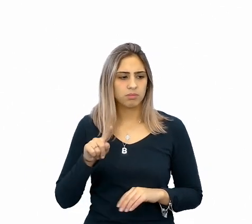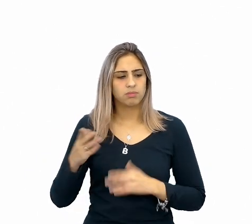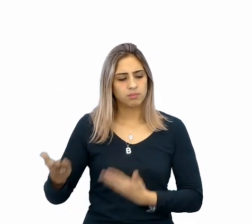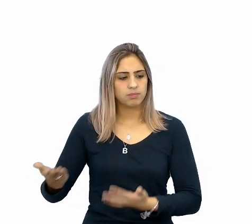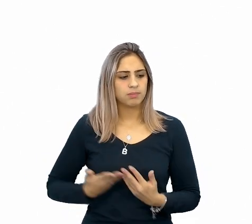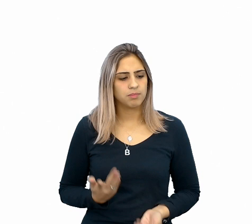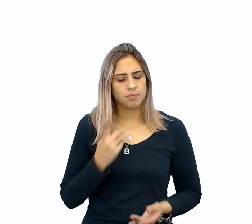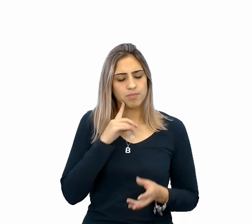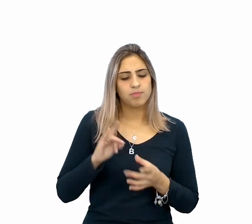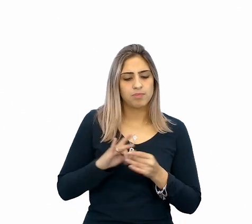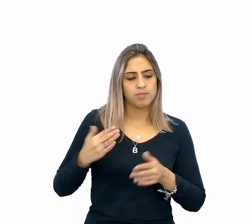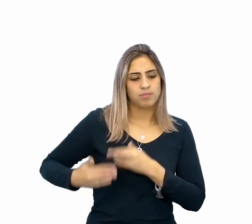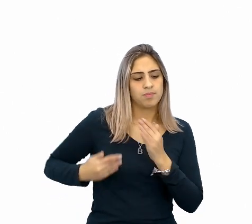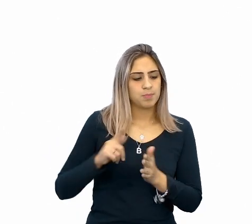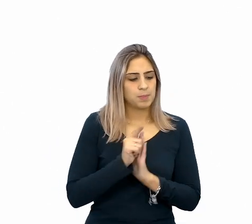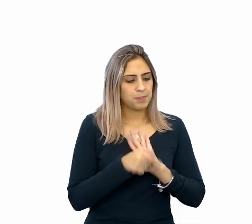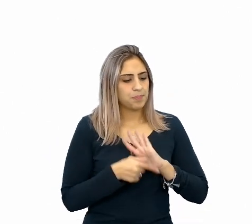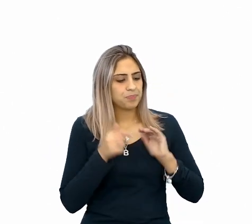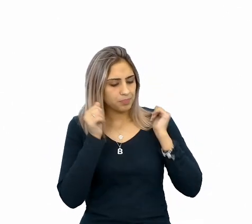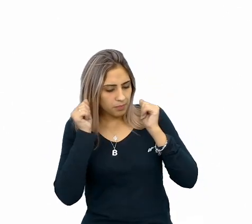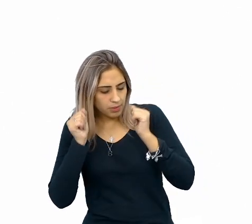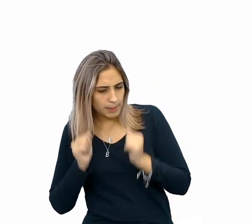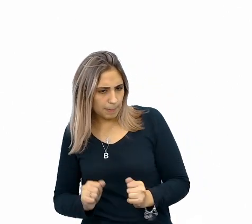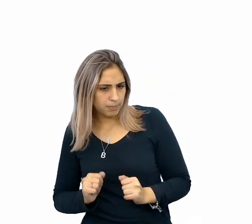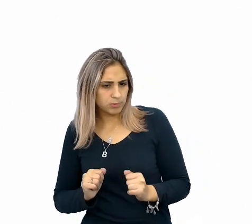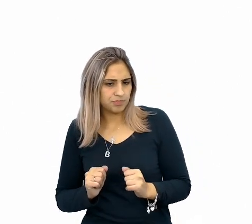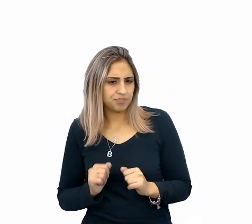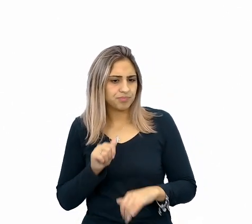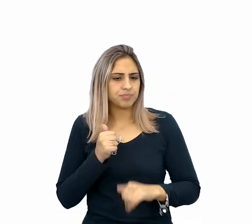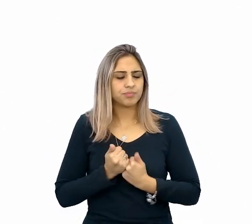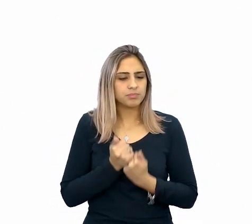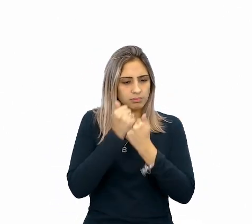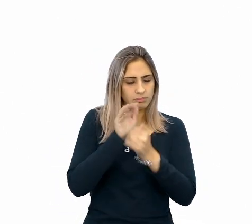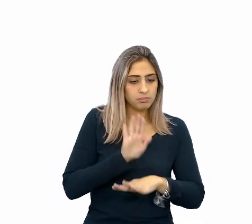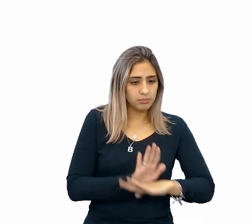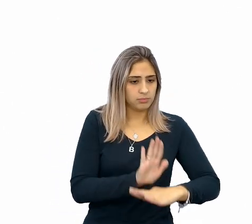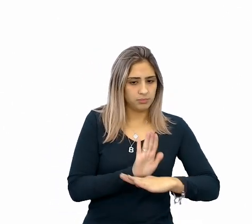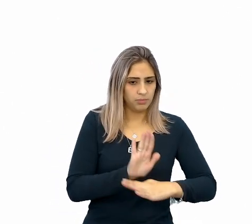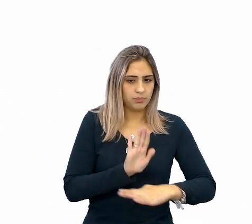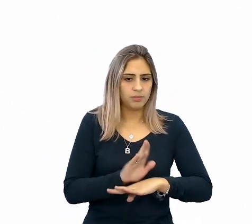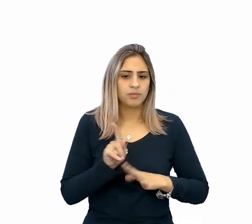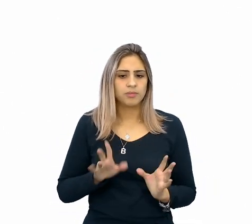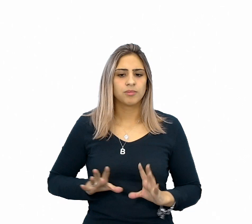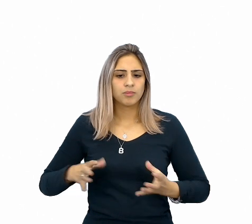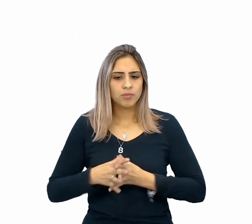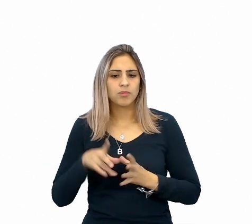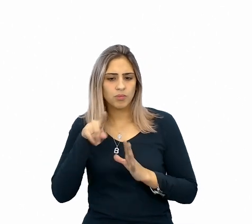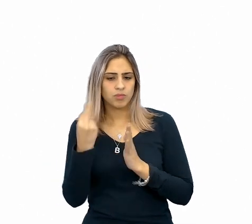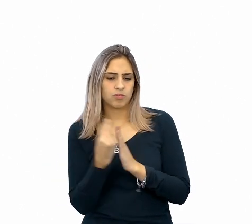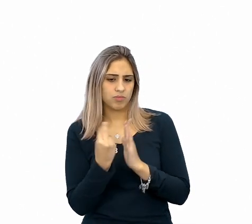uma definição de gênero que pode apoiar aí a turma